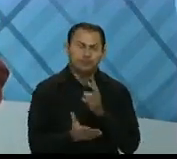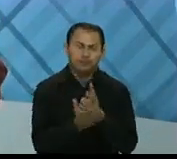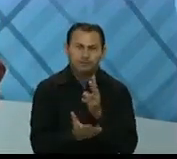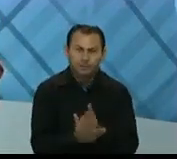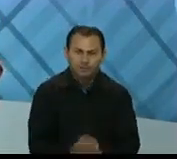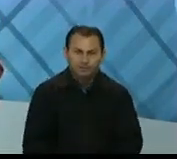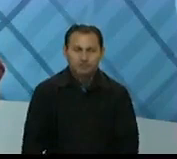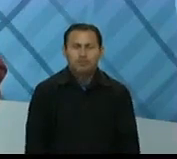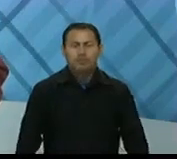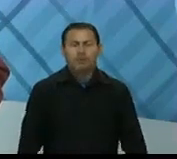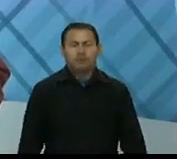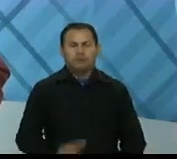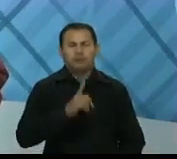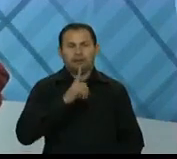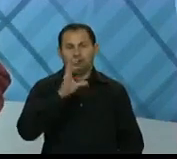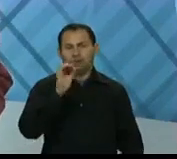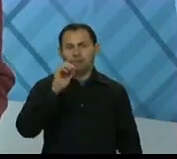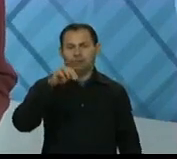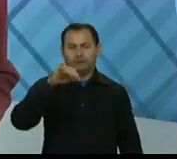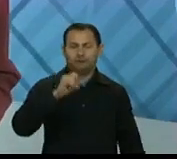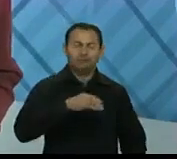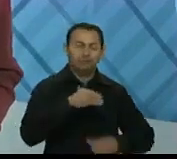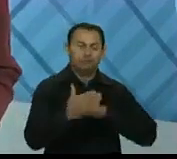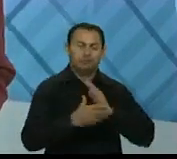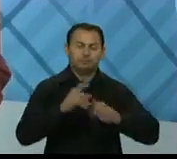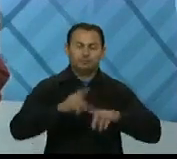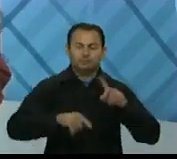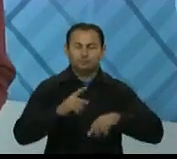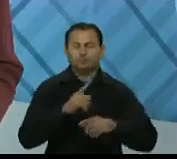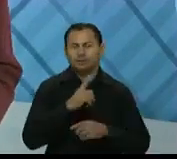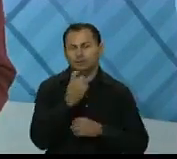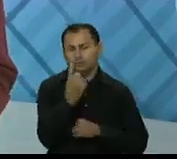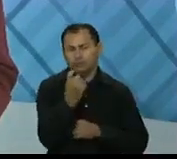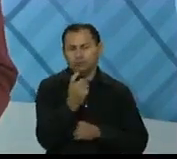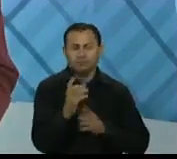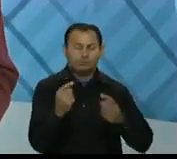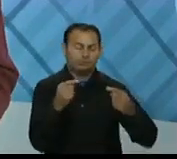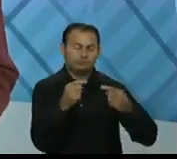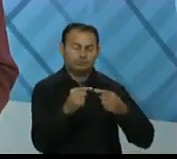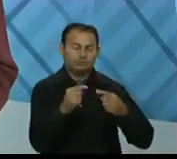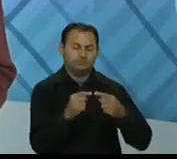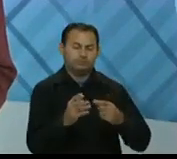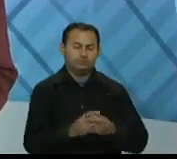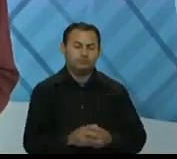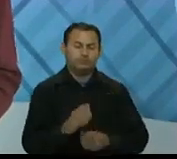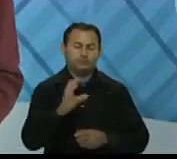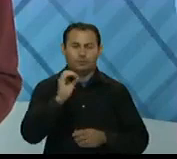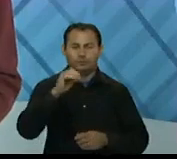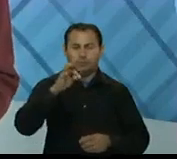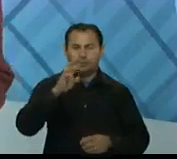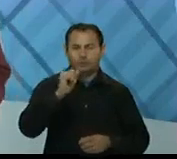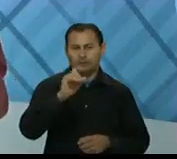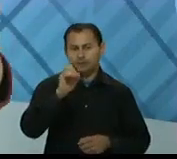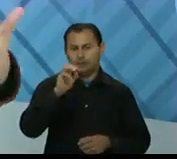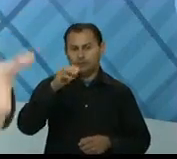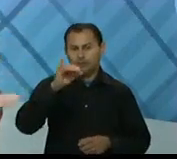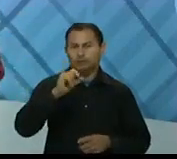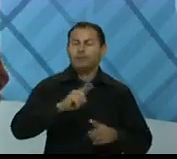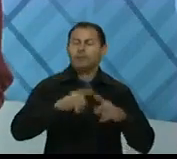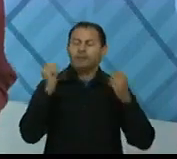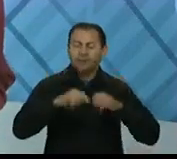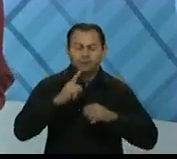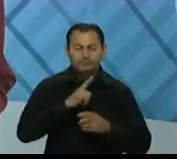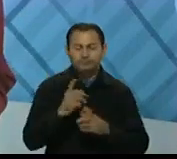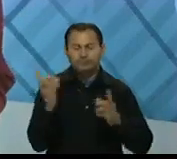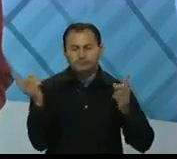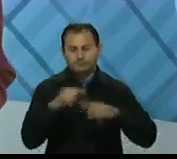lembre, quando tem o domínio, todos esses elementos do domínio têm que ter um único correspondente no meu contradomínio. Mas é possível que no